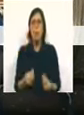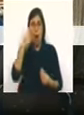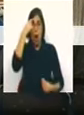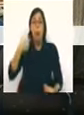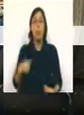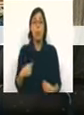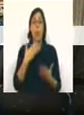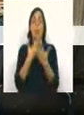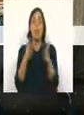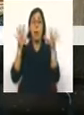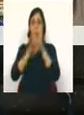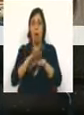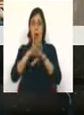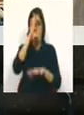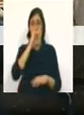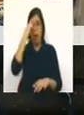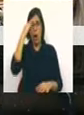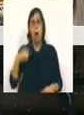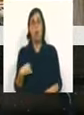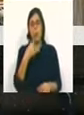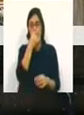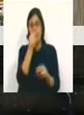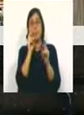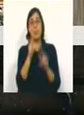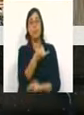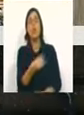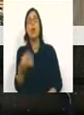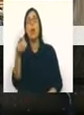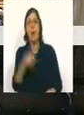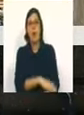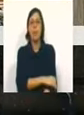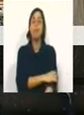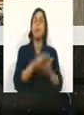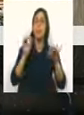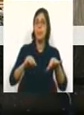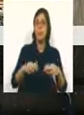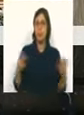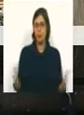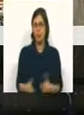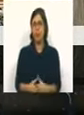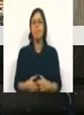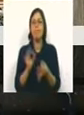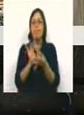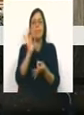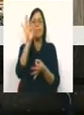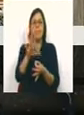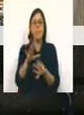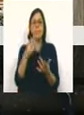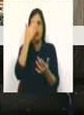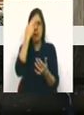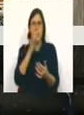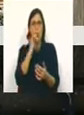o que dão as ilusões deste governo quando olhamos para 2009. E, finalmente, uma rematada